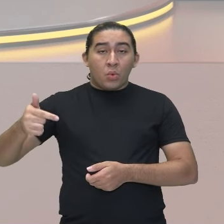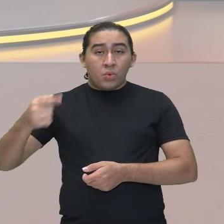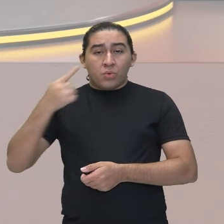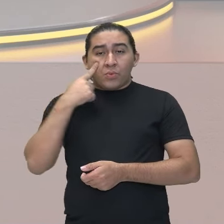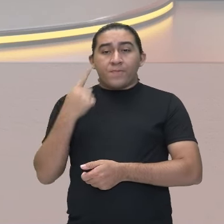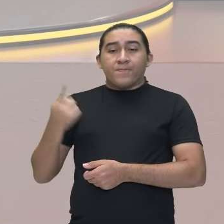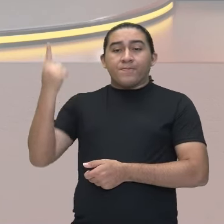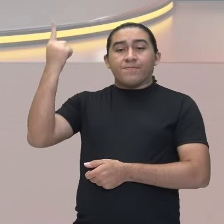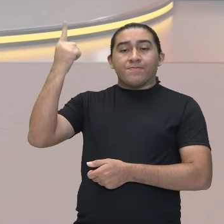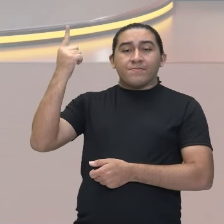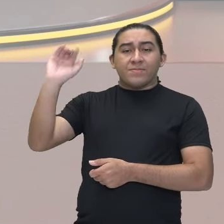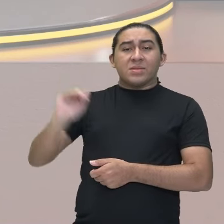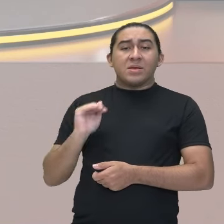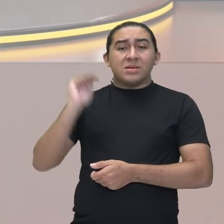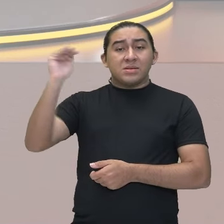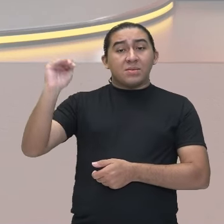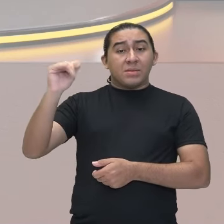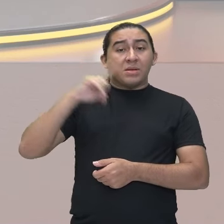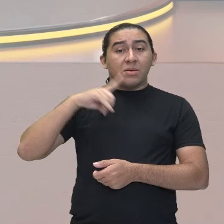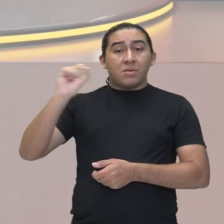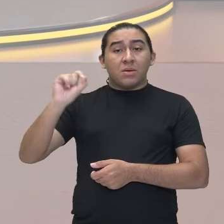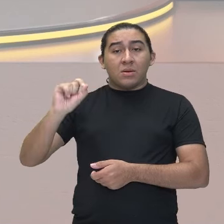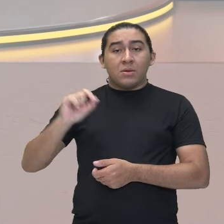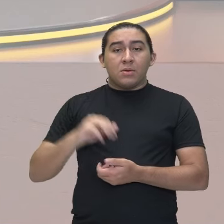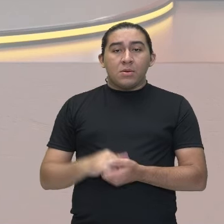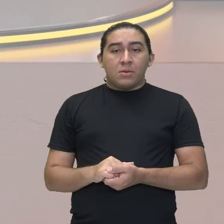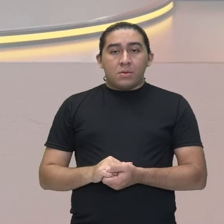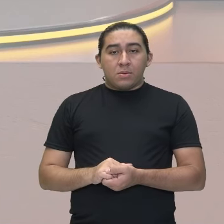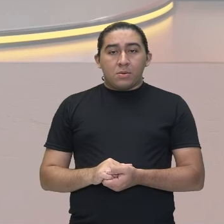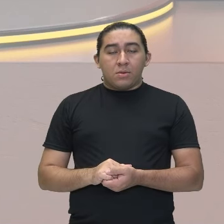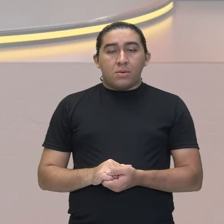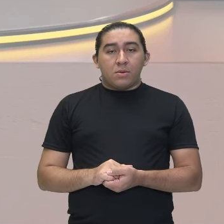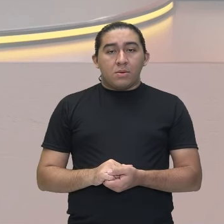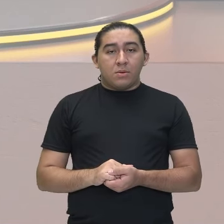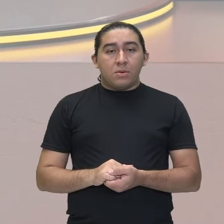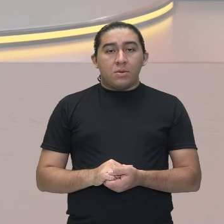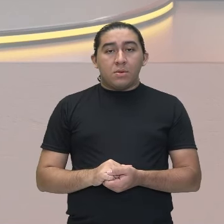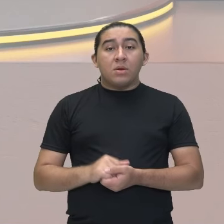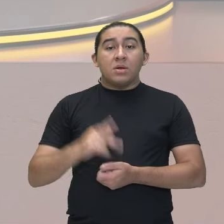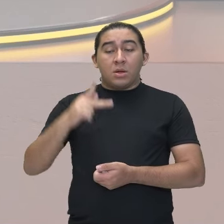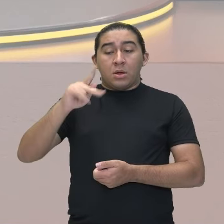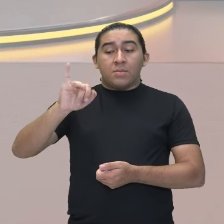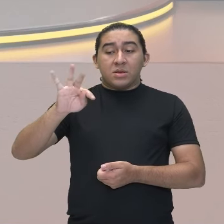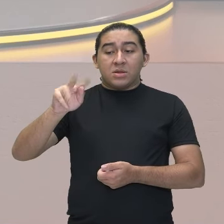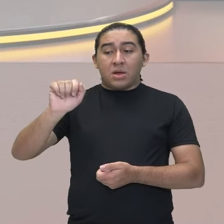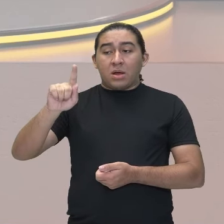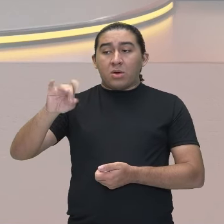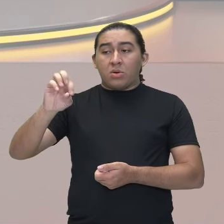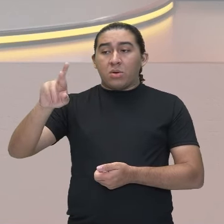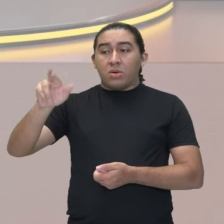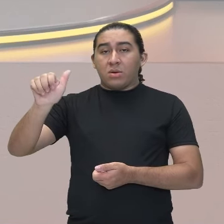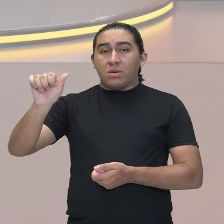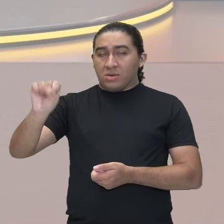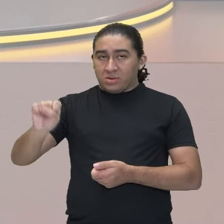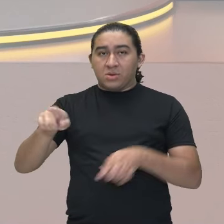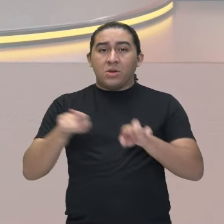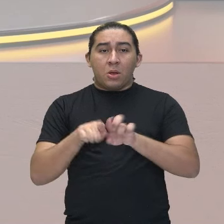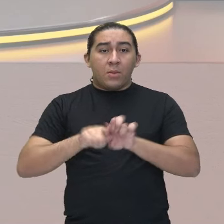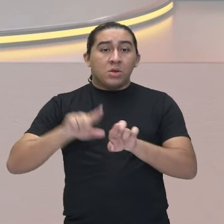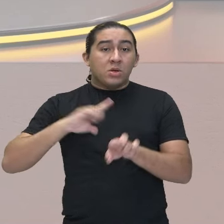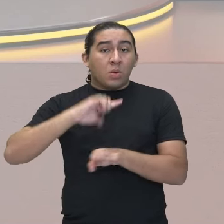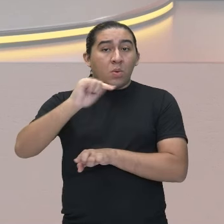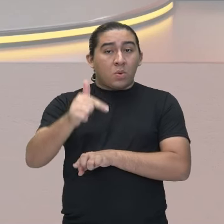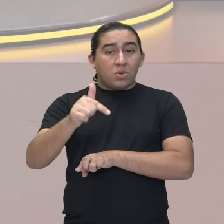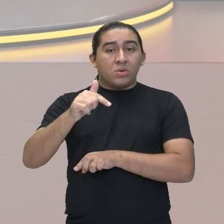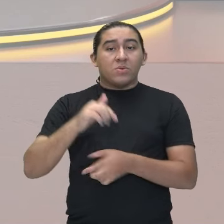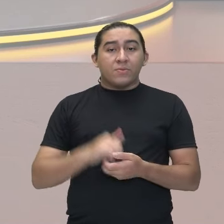vendo também em Abdera, nós temos o filósofo Pitágoras, não é verdade? Tem também a ilha de